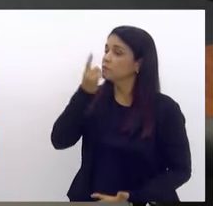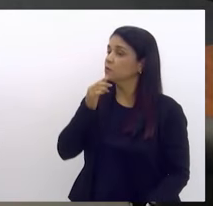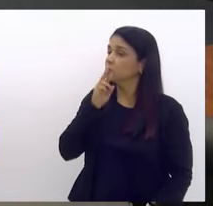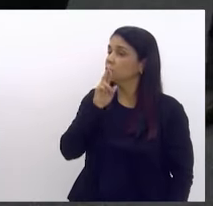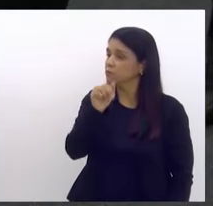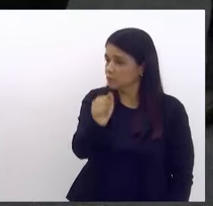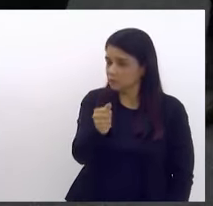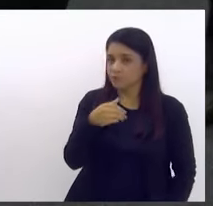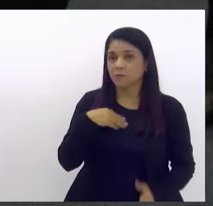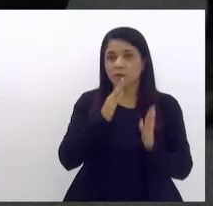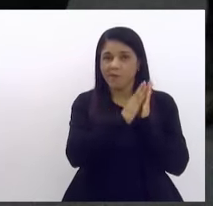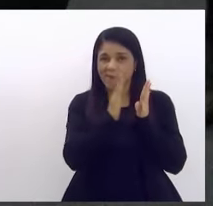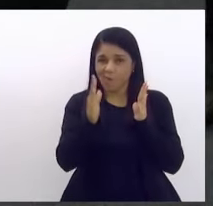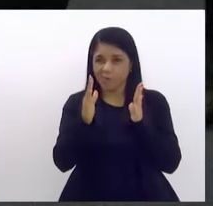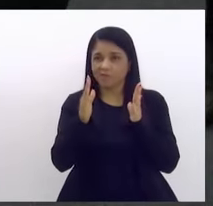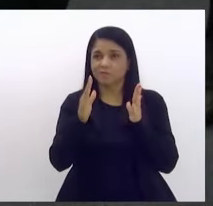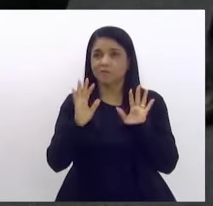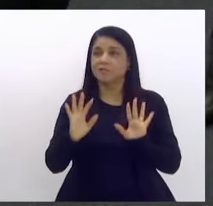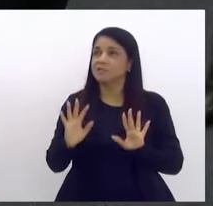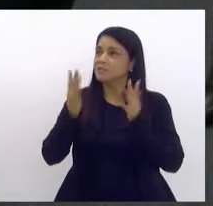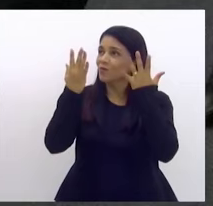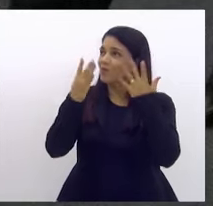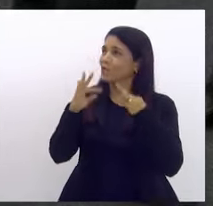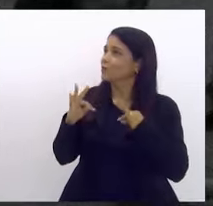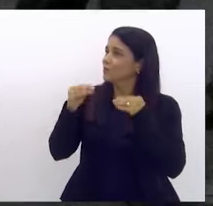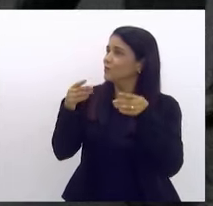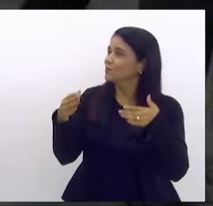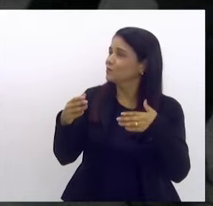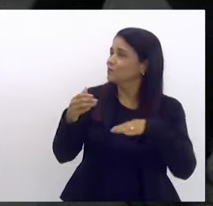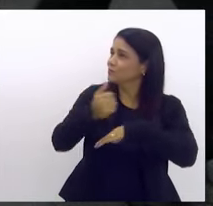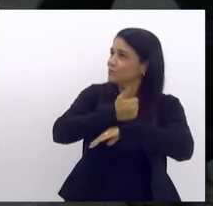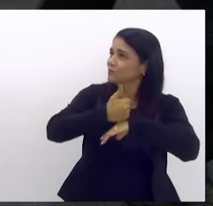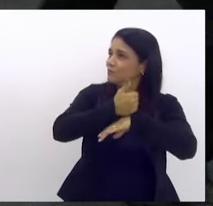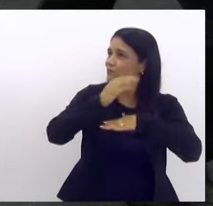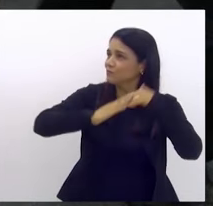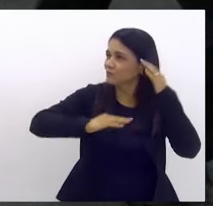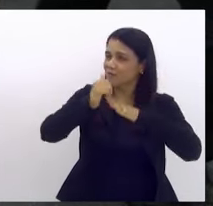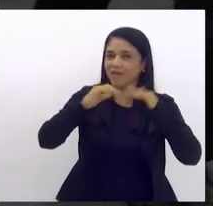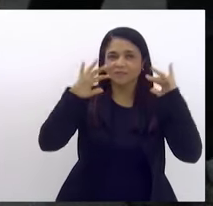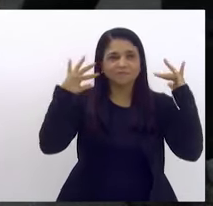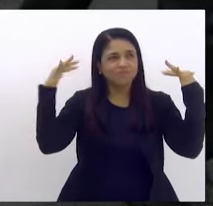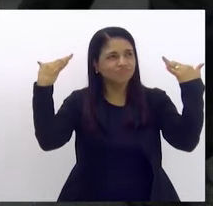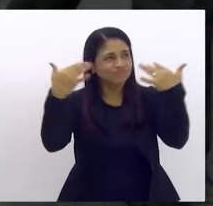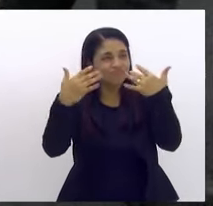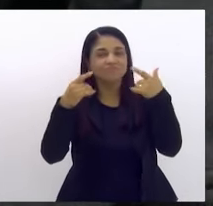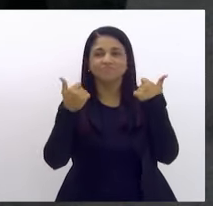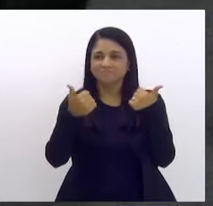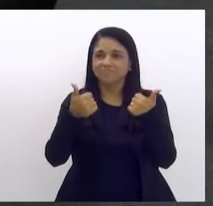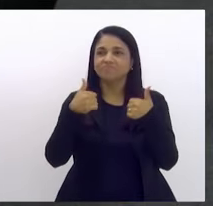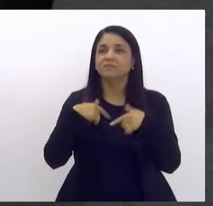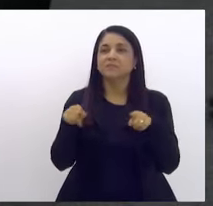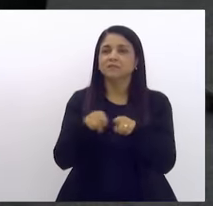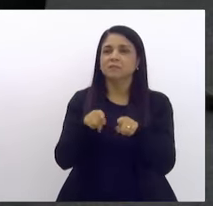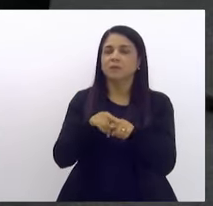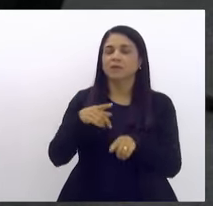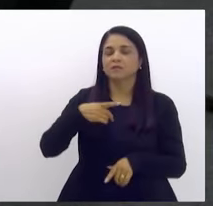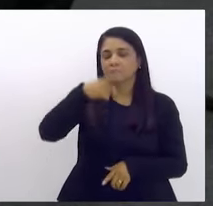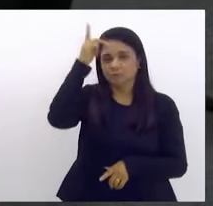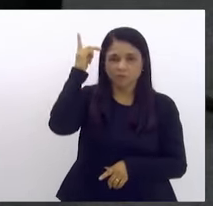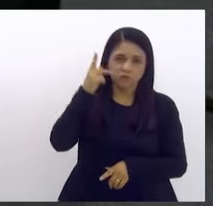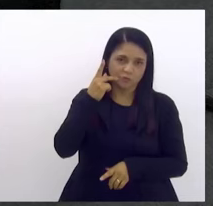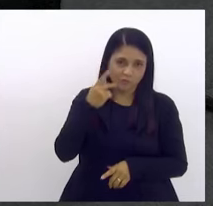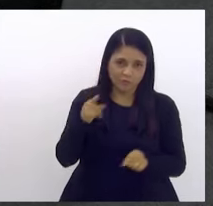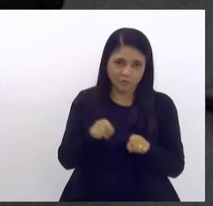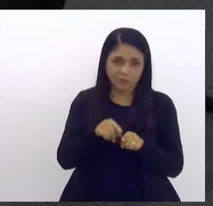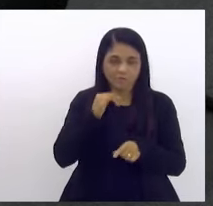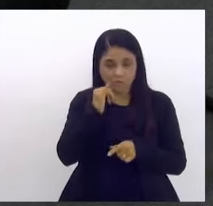um pela ordem, em primeiro lugar, para saudar todos os técnicos, eu insisto na tese, aqui, deputado Luiz Paulo bem disse, a gente está trazendo na CCJ